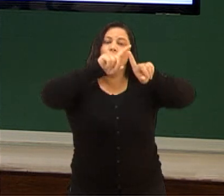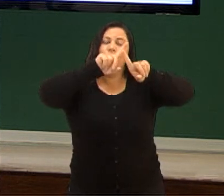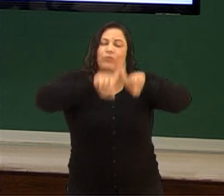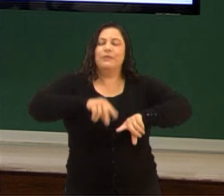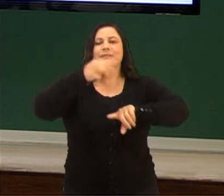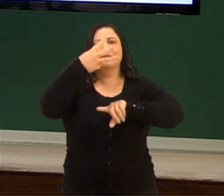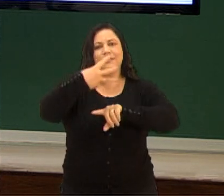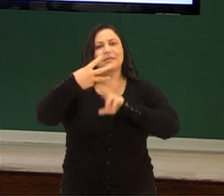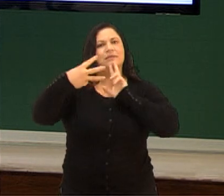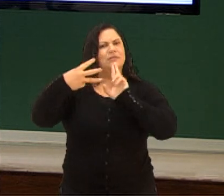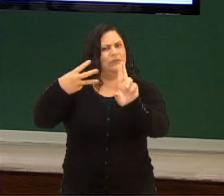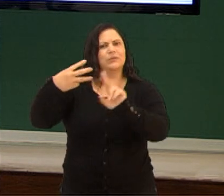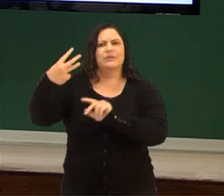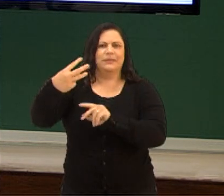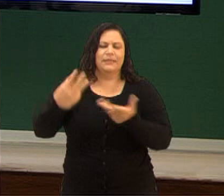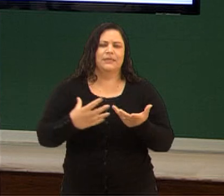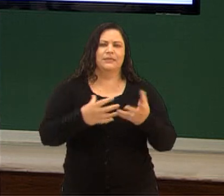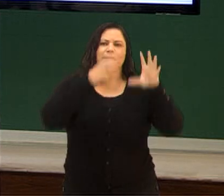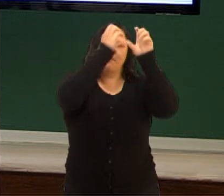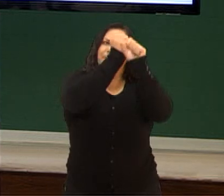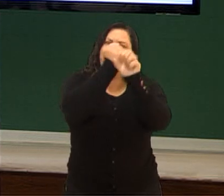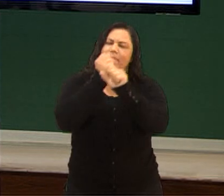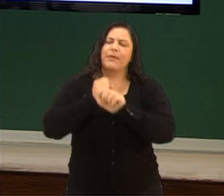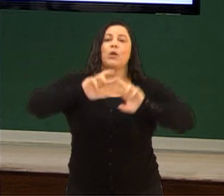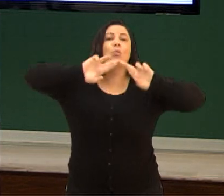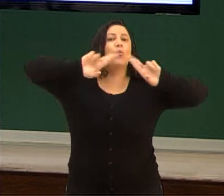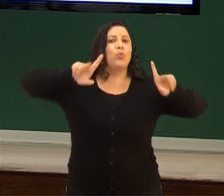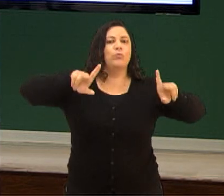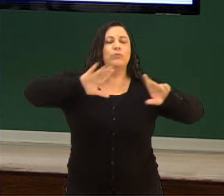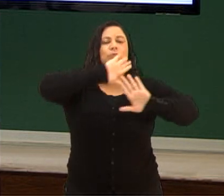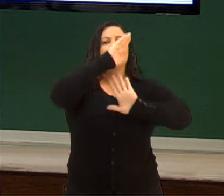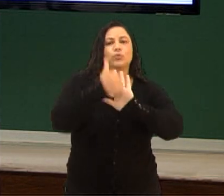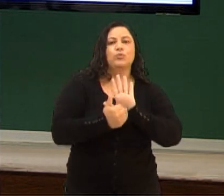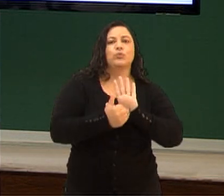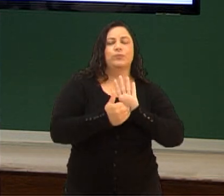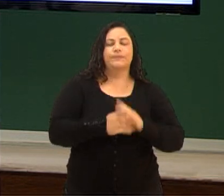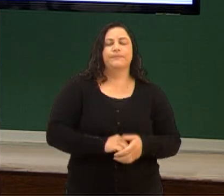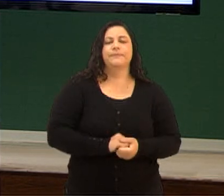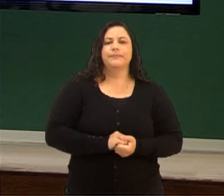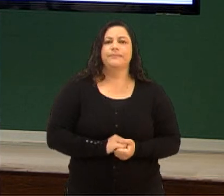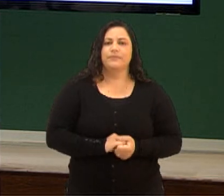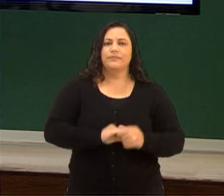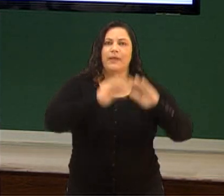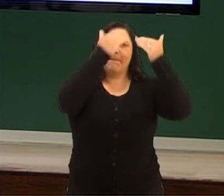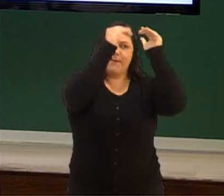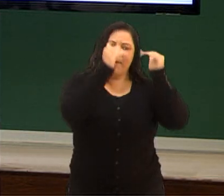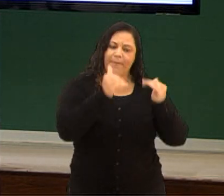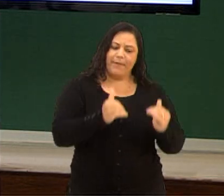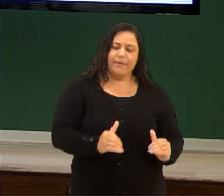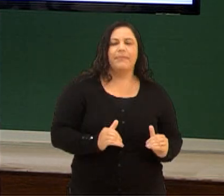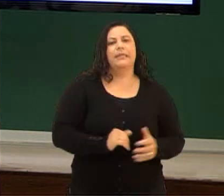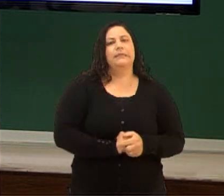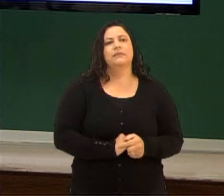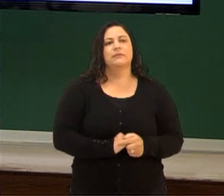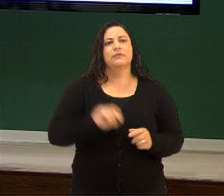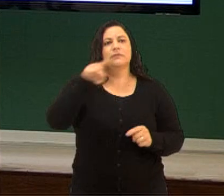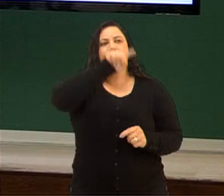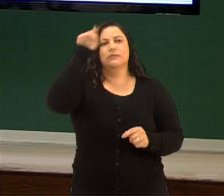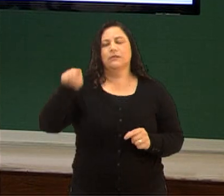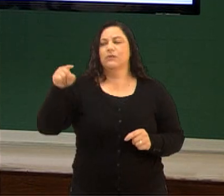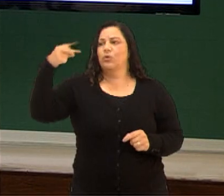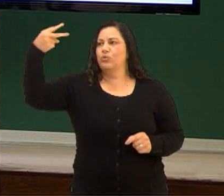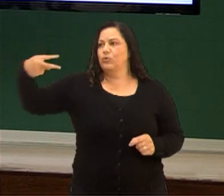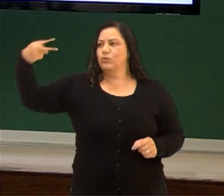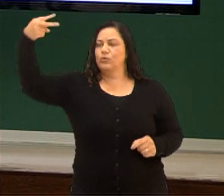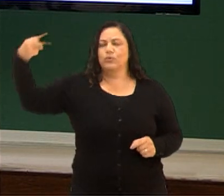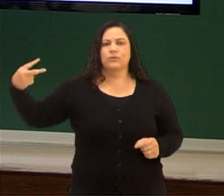com todos esses números, tá certo? Vamos lá para o último. Cofator do elemento 2, 2. Qual é o elemento 2, 2? Esse